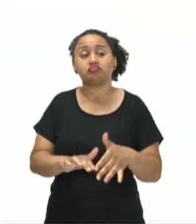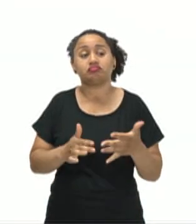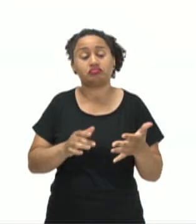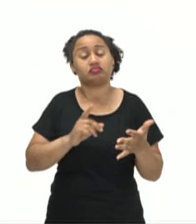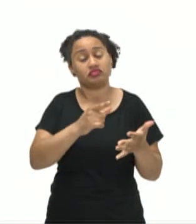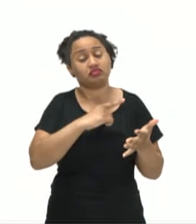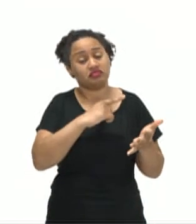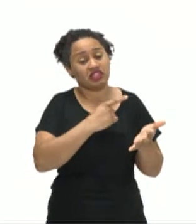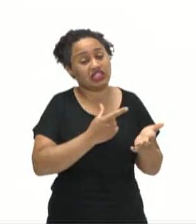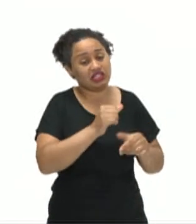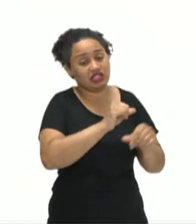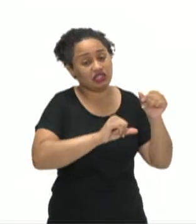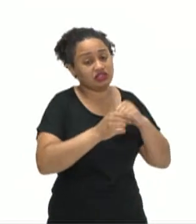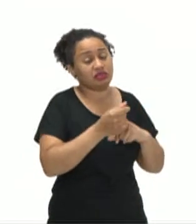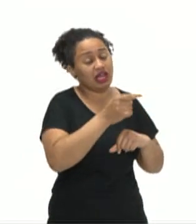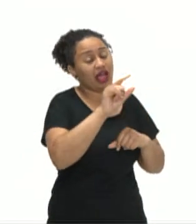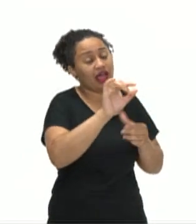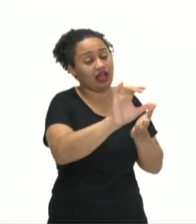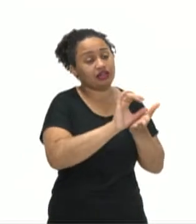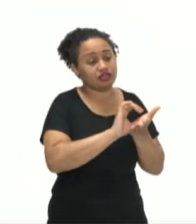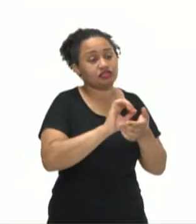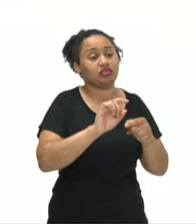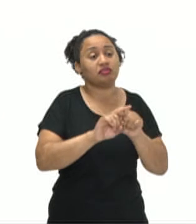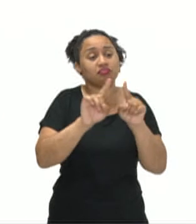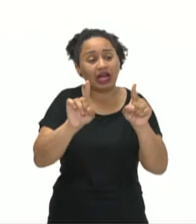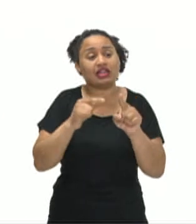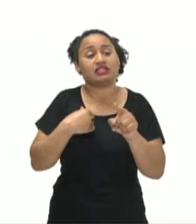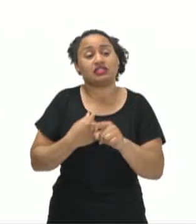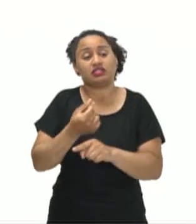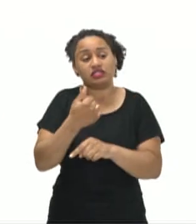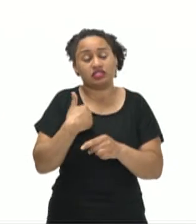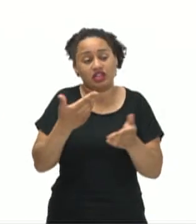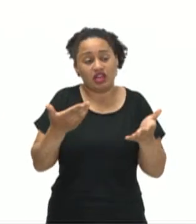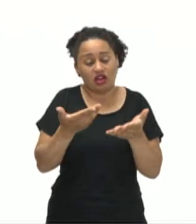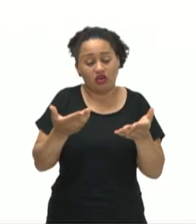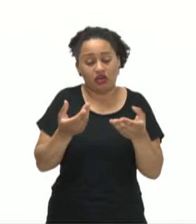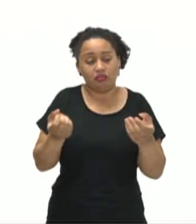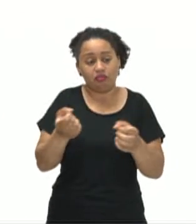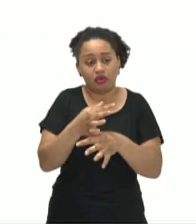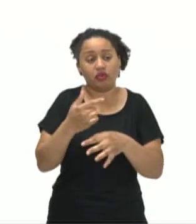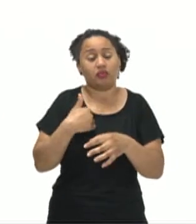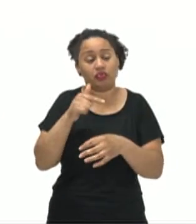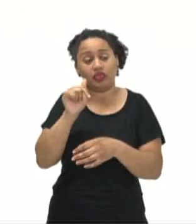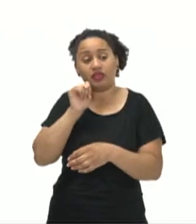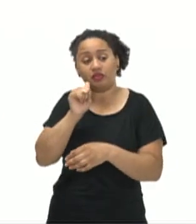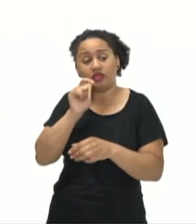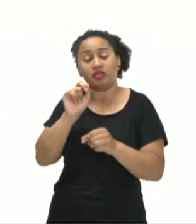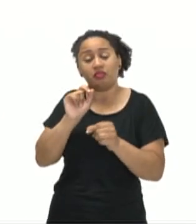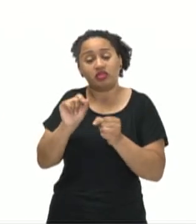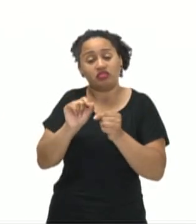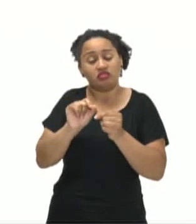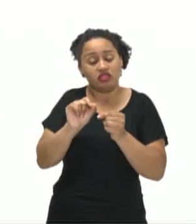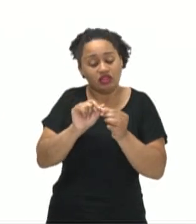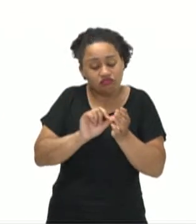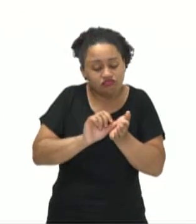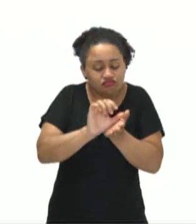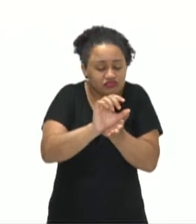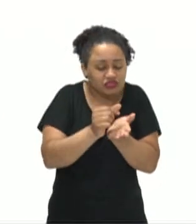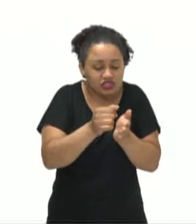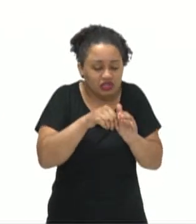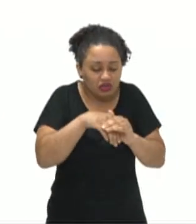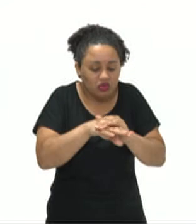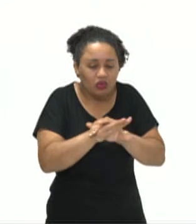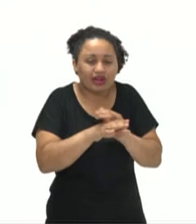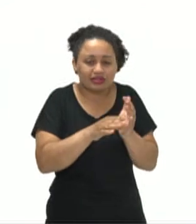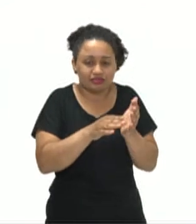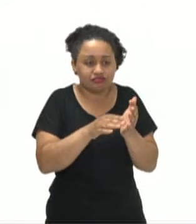gera dinheiro, a gente chama de ativo. Agora, com esse dinheiro em mãos, a Bárbara pode fazer um investimento. Um investimento,